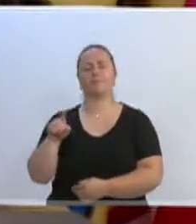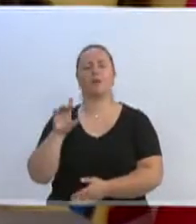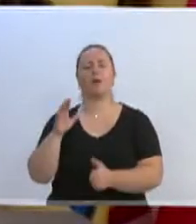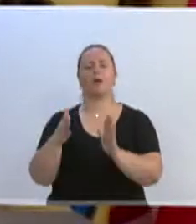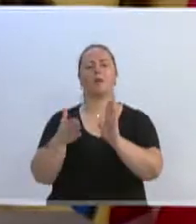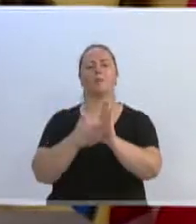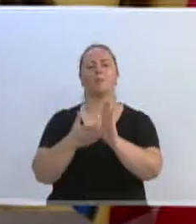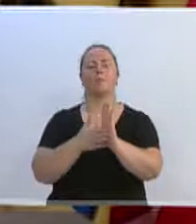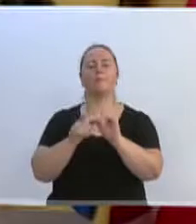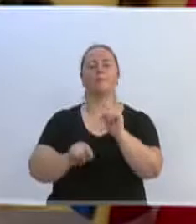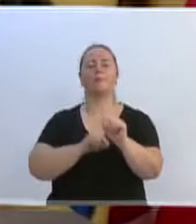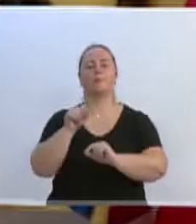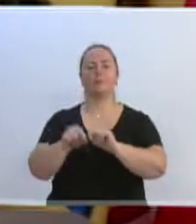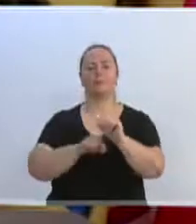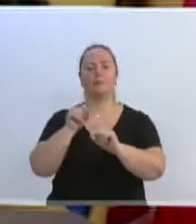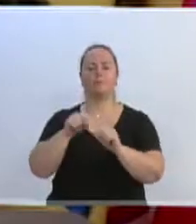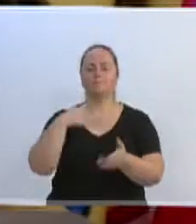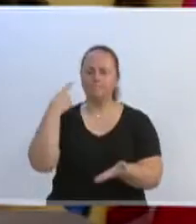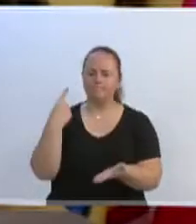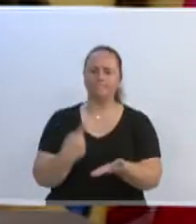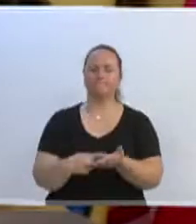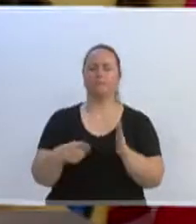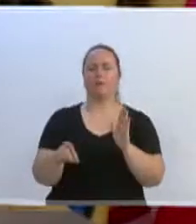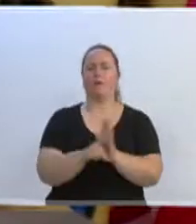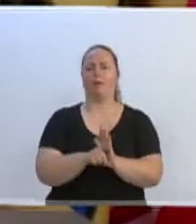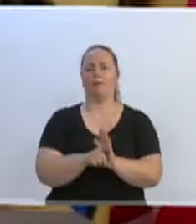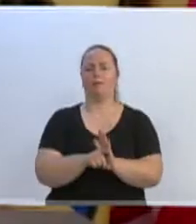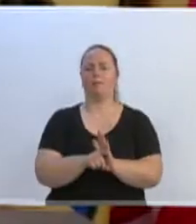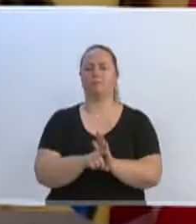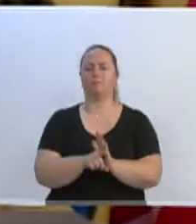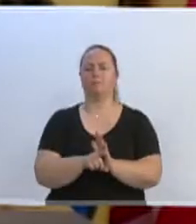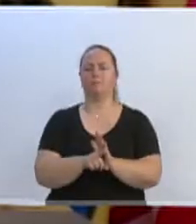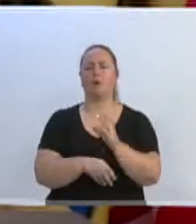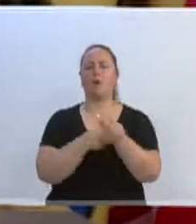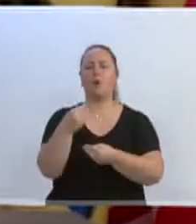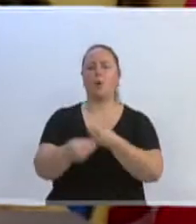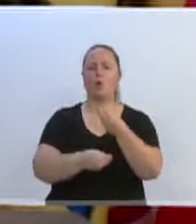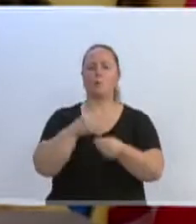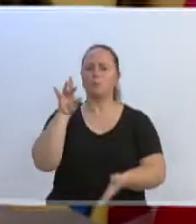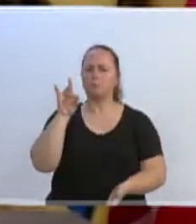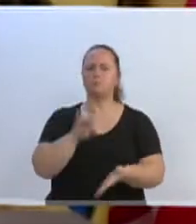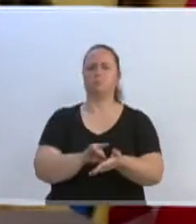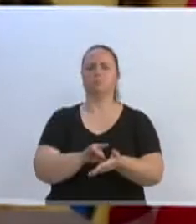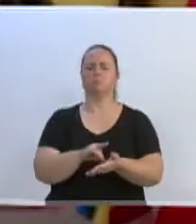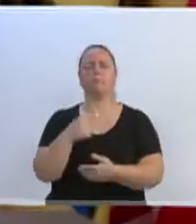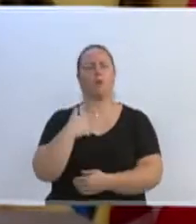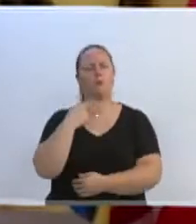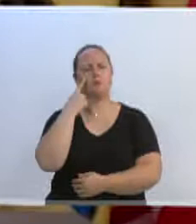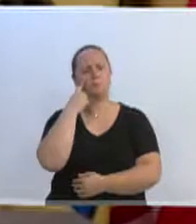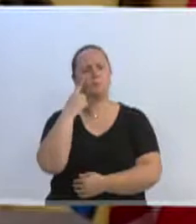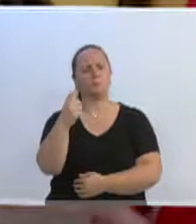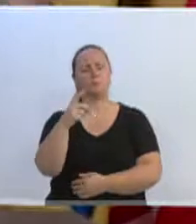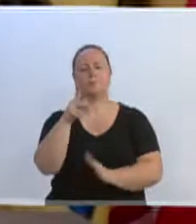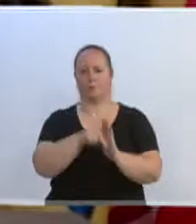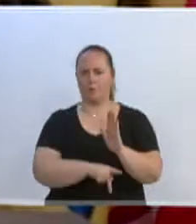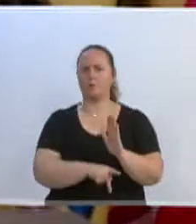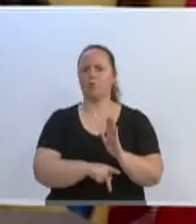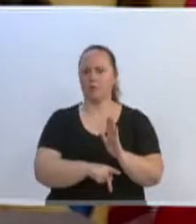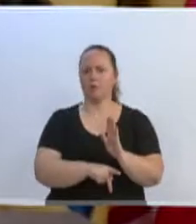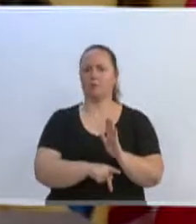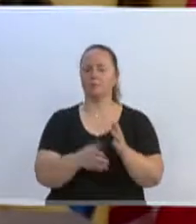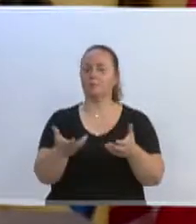das leis municipais chamado consolidar o projeto